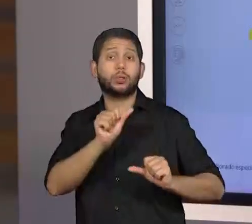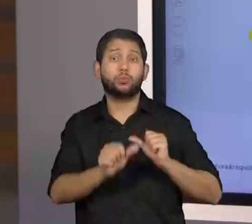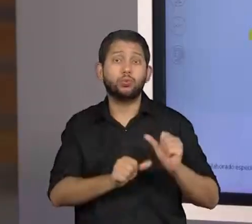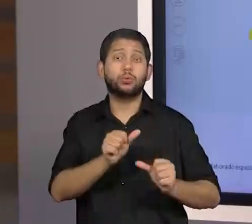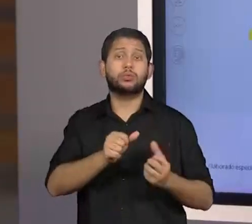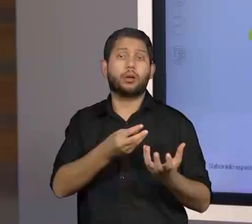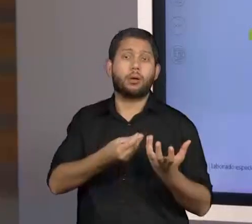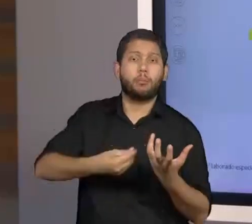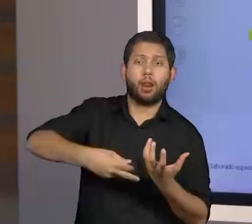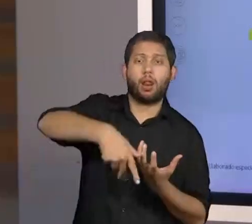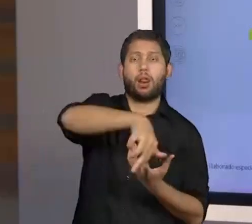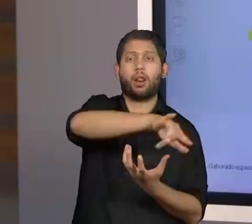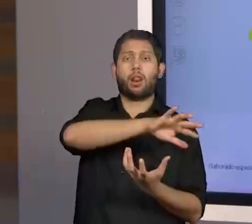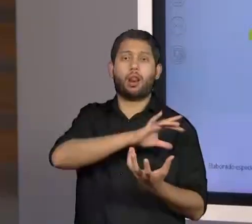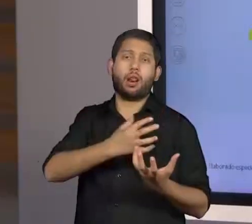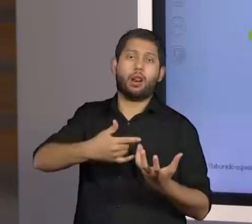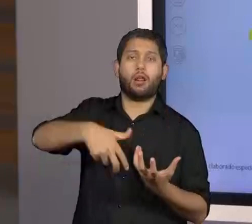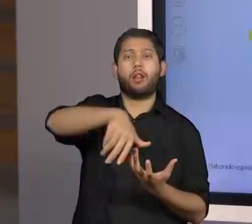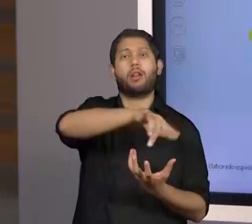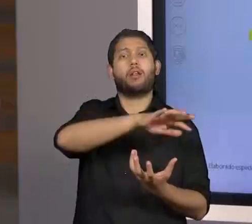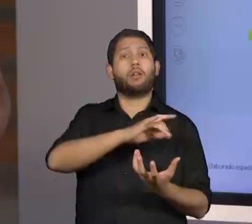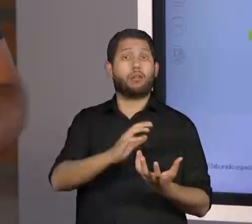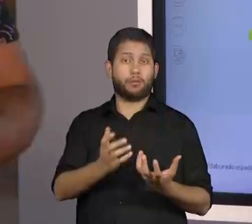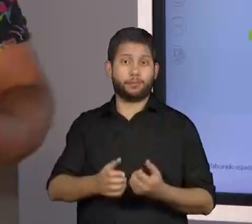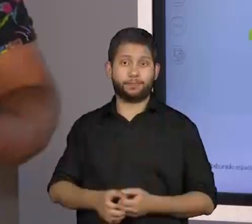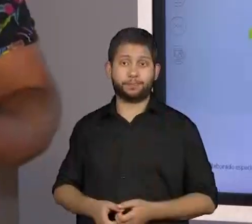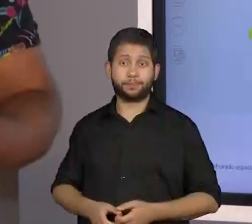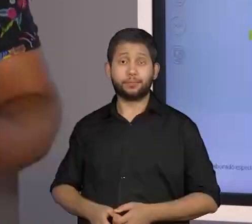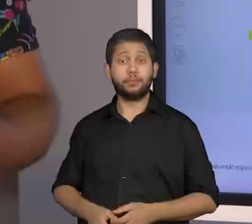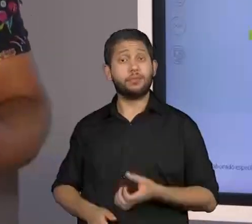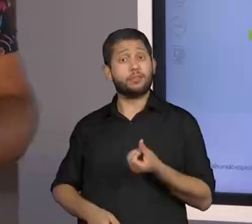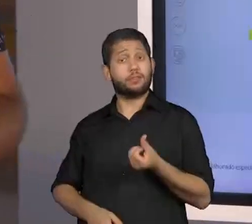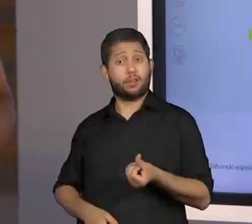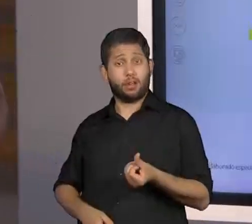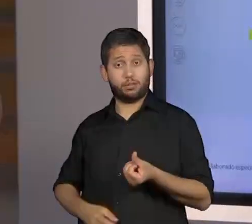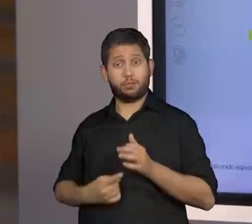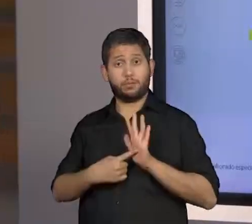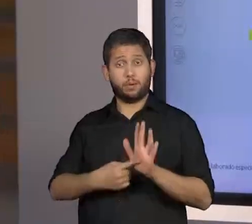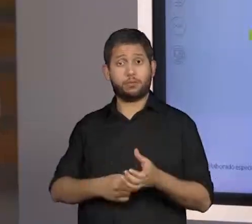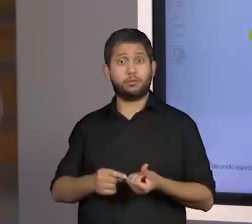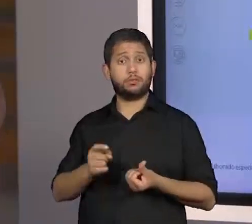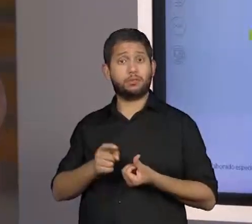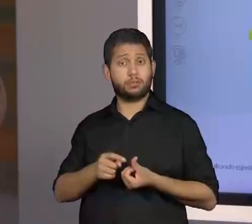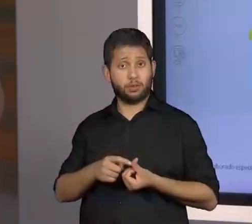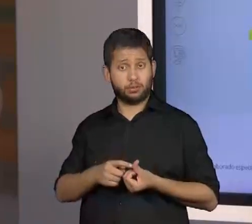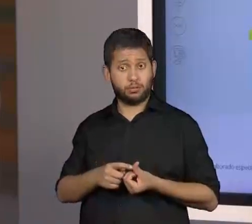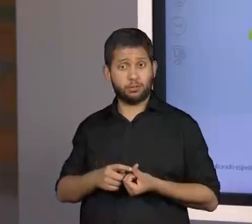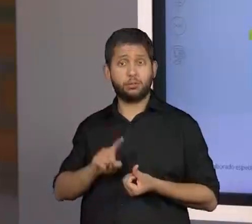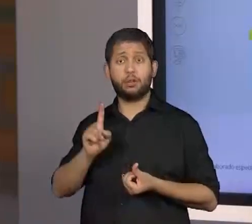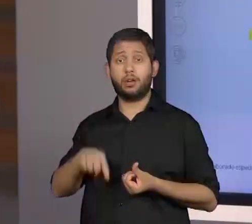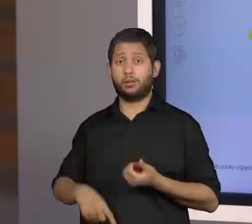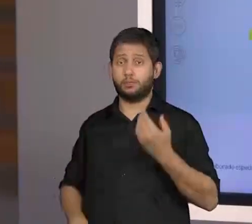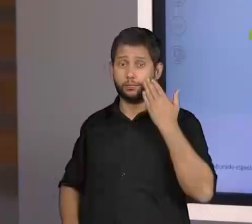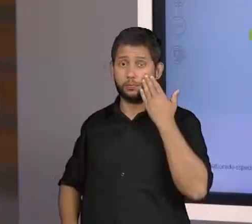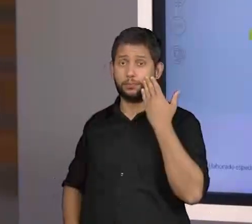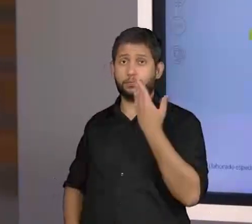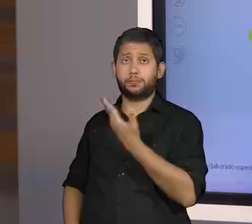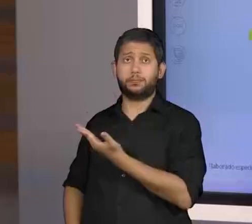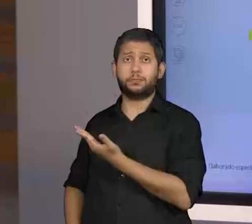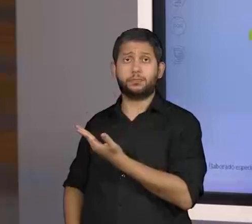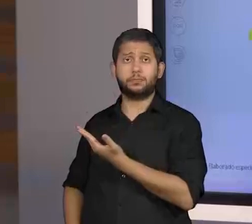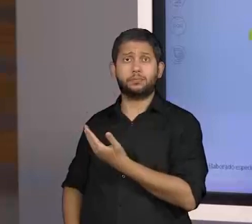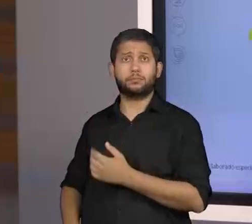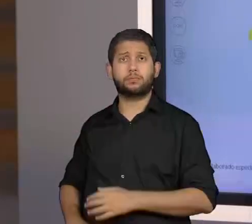paisagem de acordo com o tempo. E o nosso último exemplo de agente externo que age fora da Terra, fora da